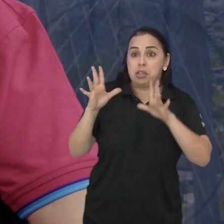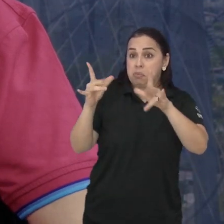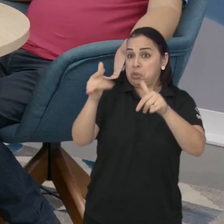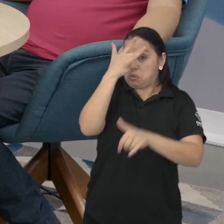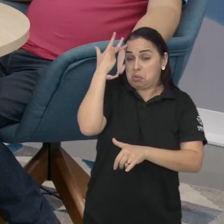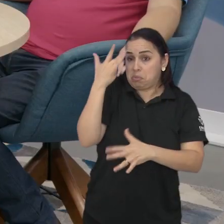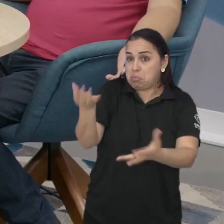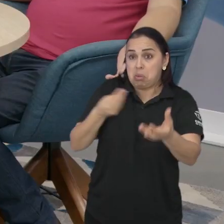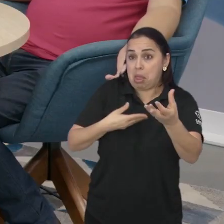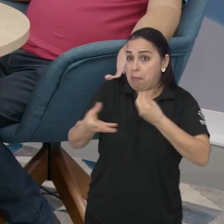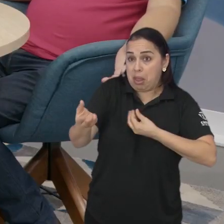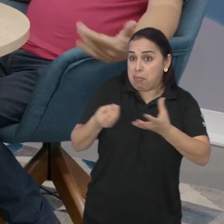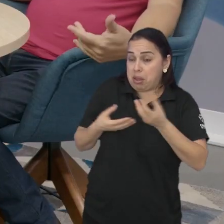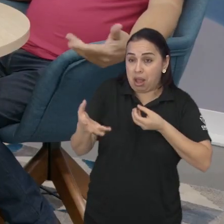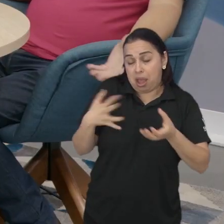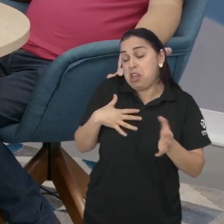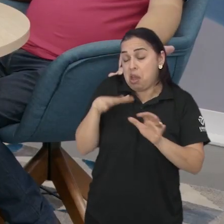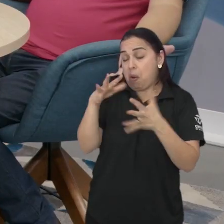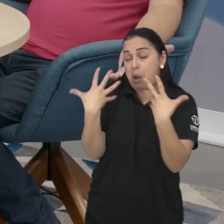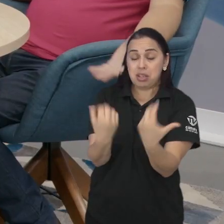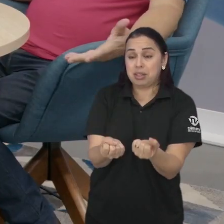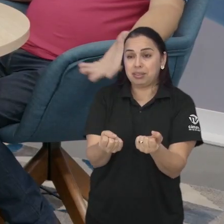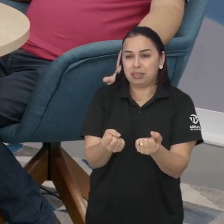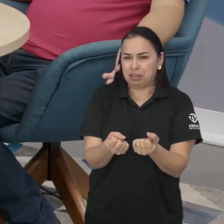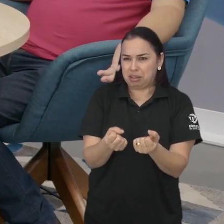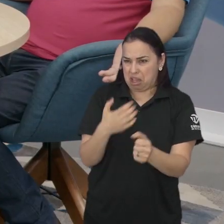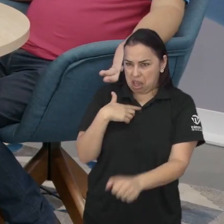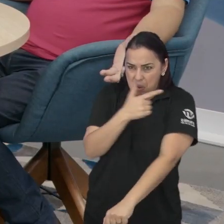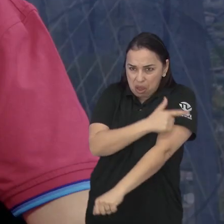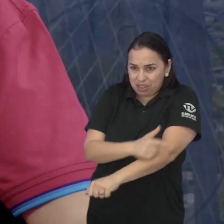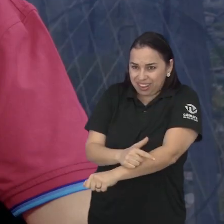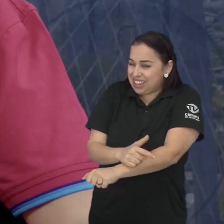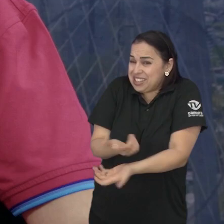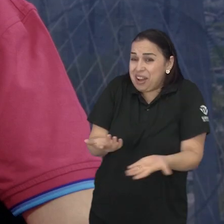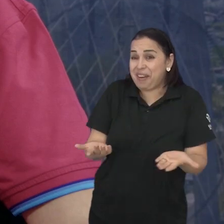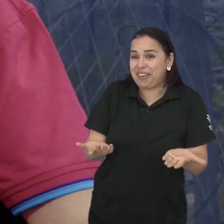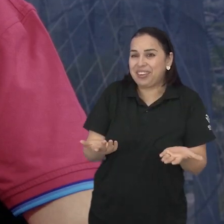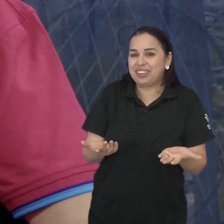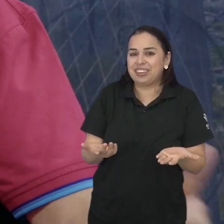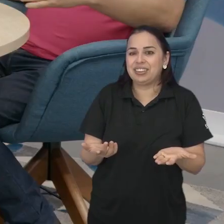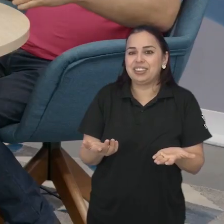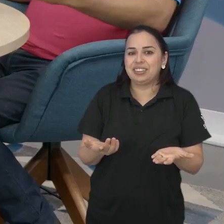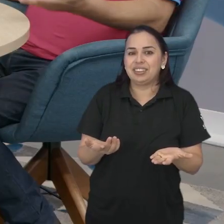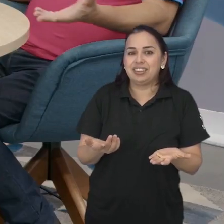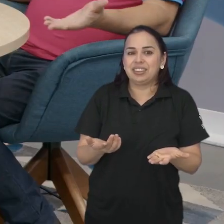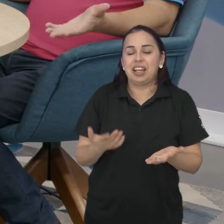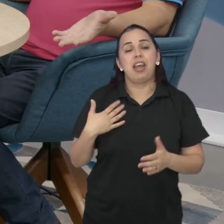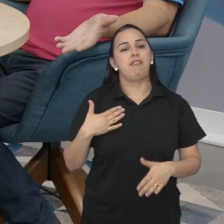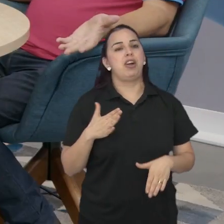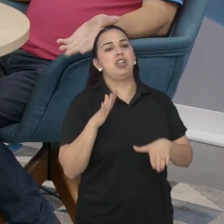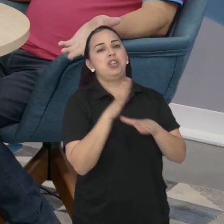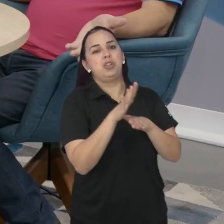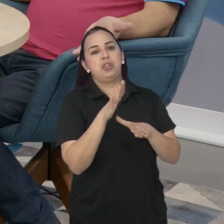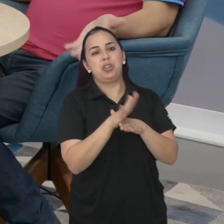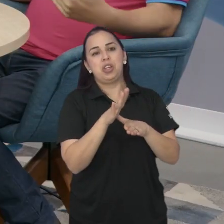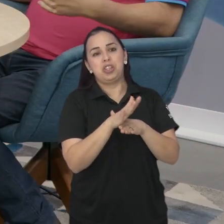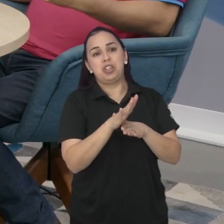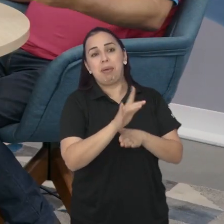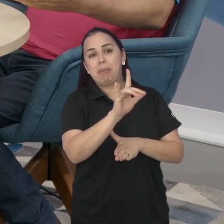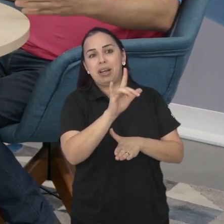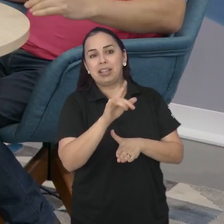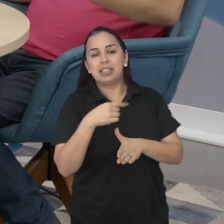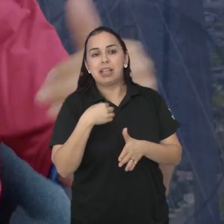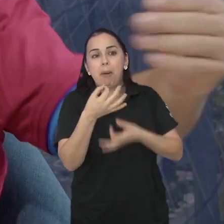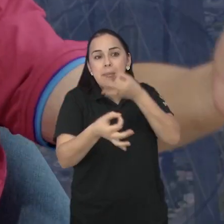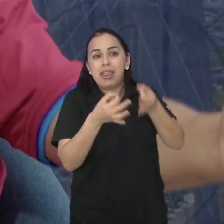dar cobertor? Eu pego. Verdade. Eu vou ser mal educado? Às vezes só tem a oferta, né? Eu vou te ajudar, mas eu não te escuto. E depois,